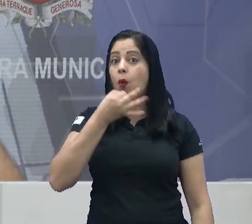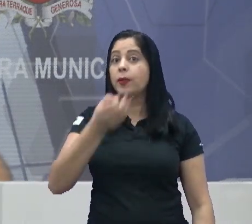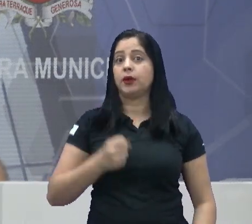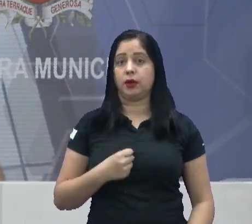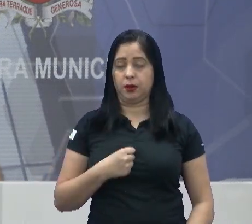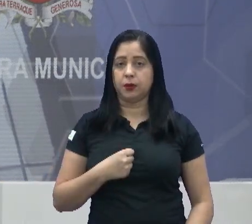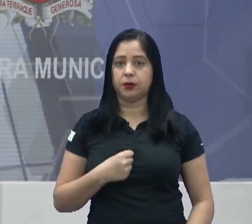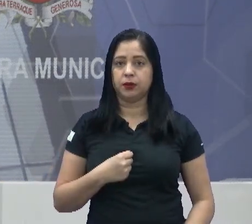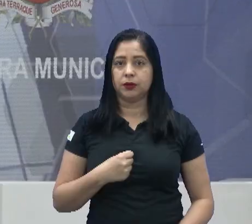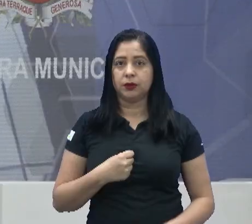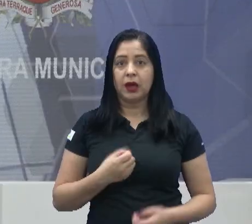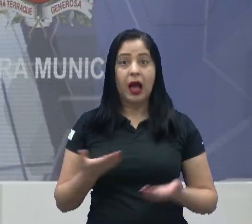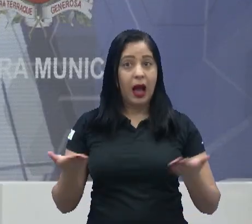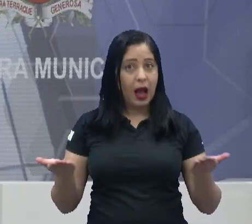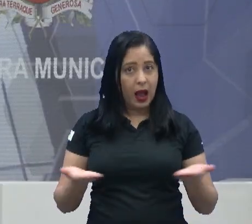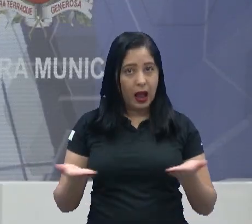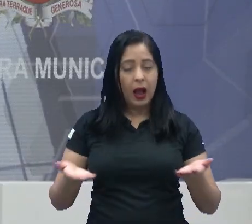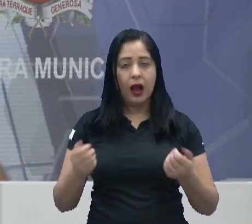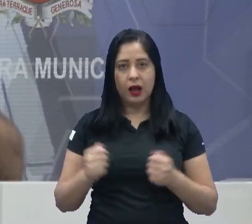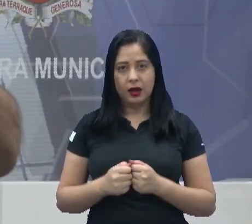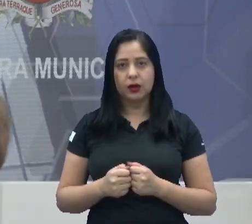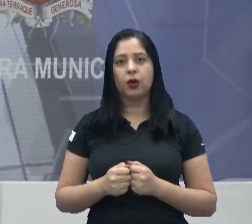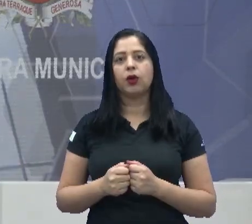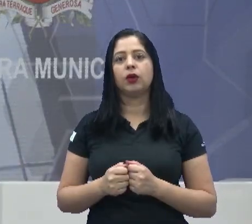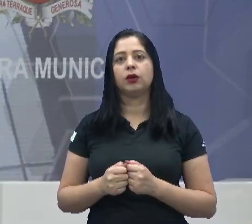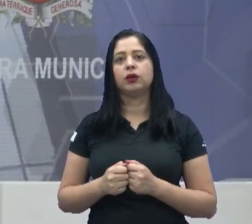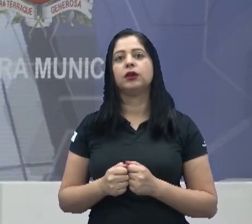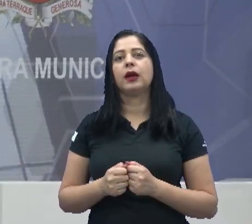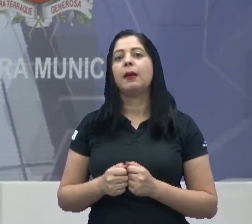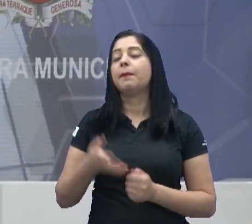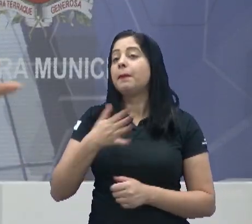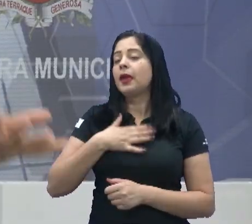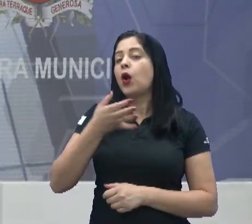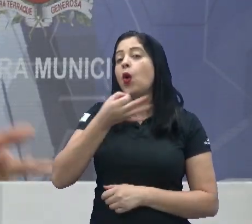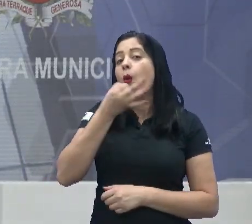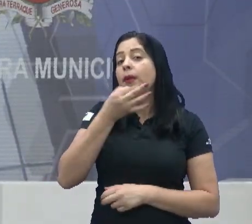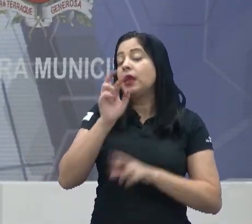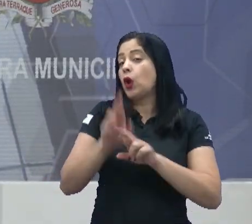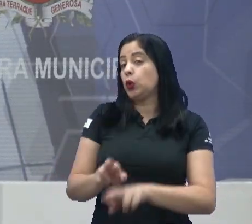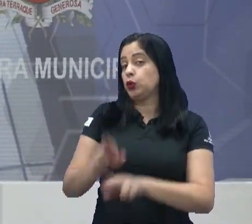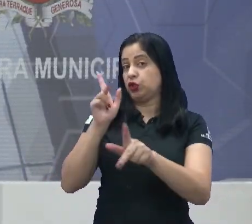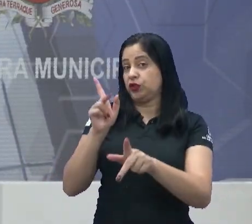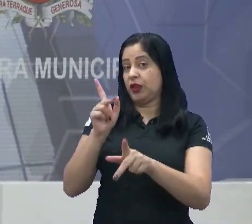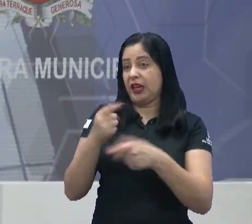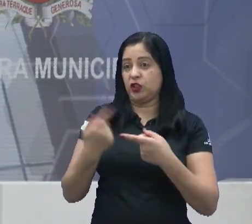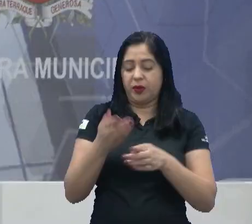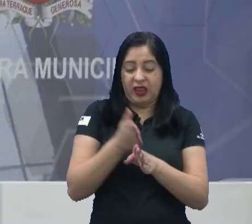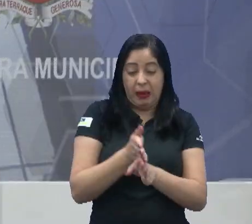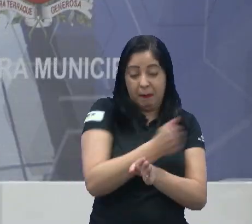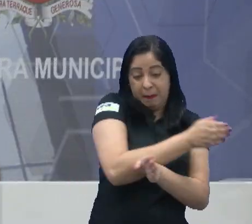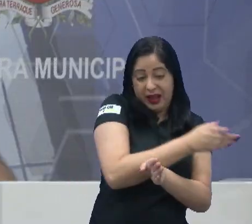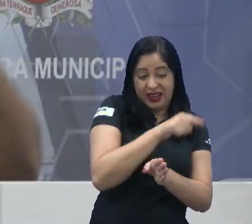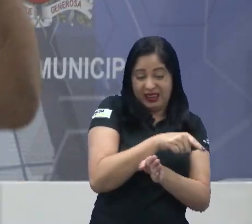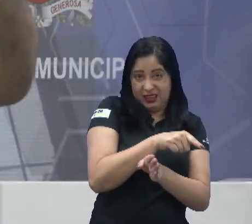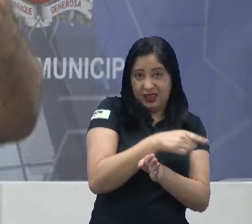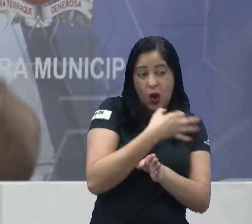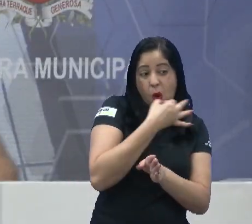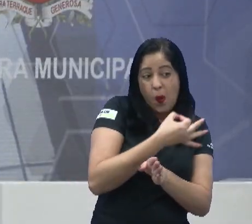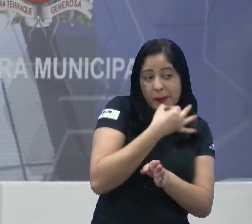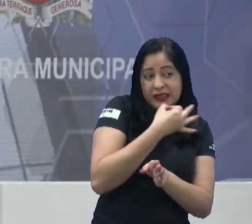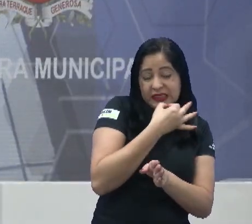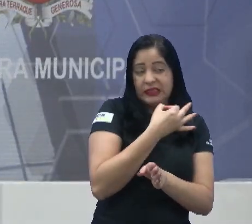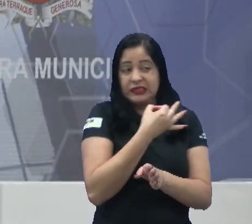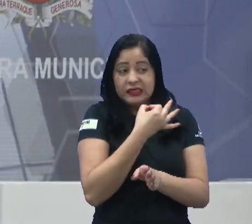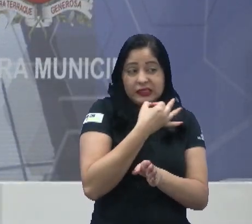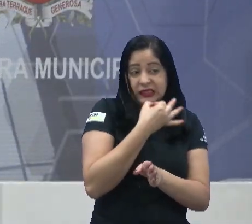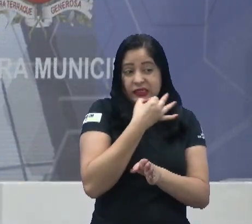estará, então, aí com uma posição um pouco diferente da que tive até no primeiro semestre, apenas